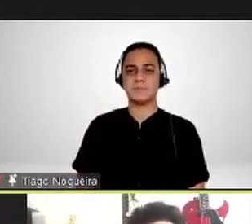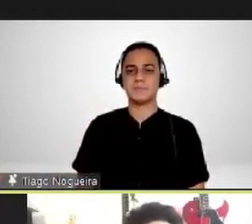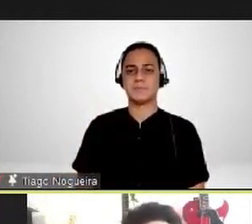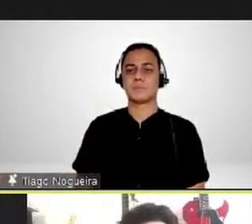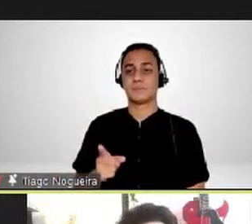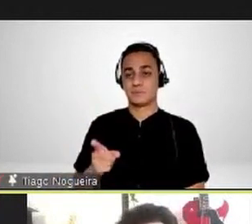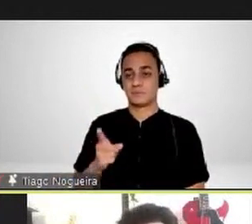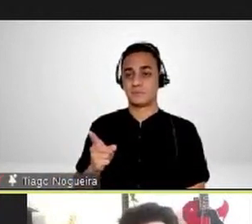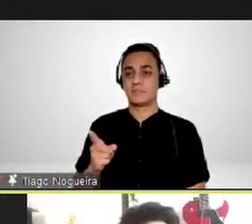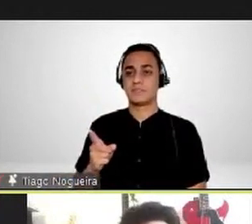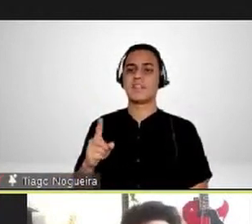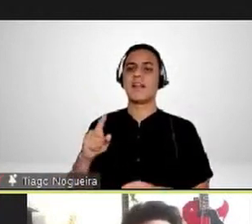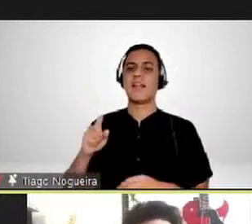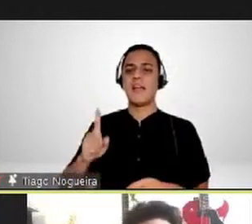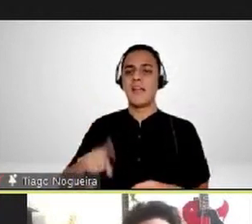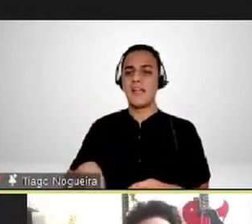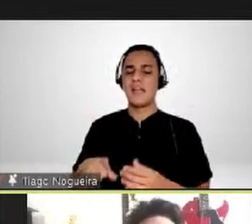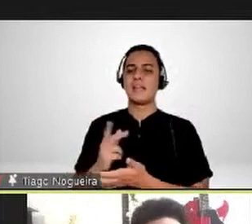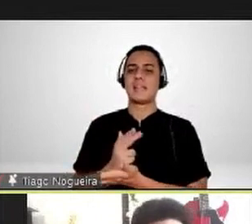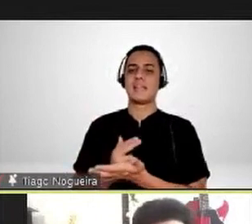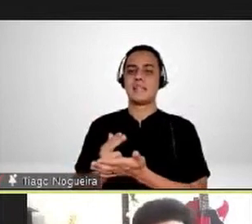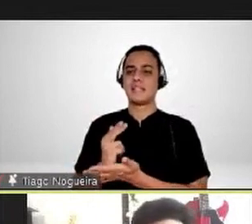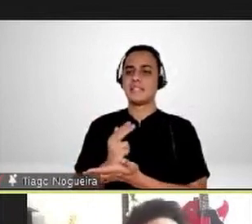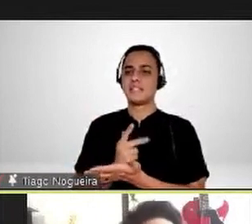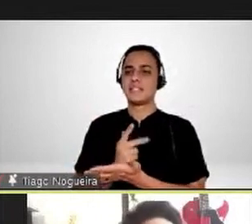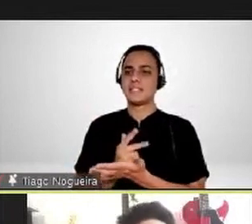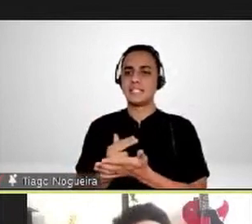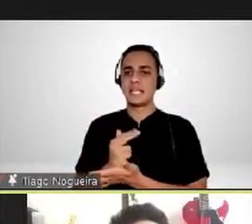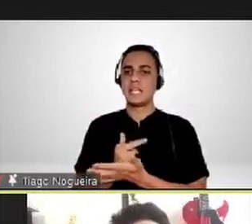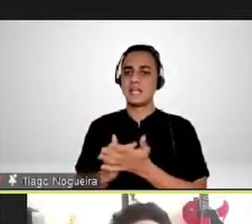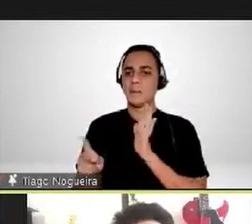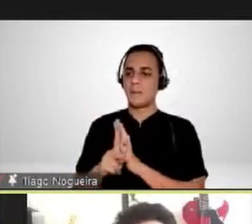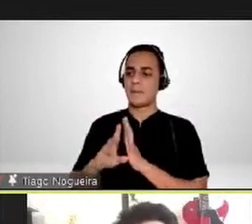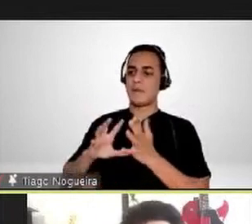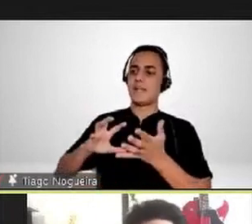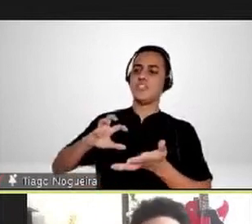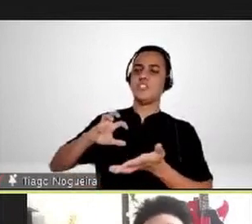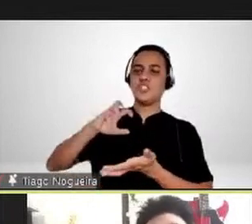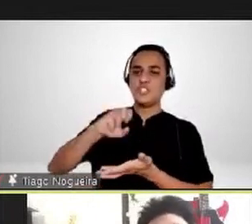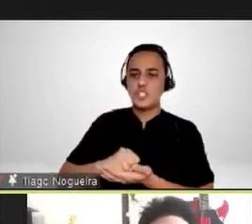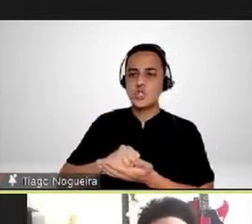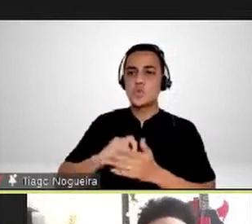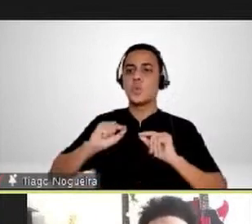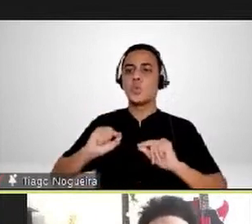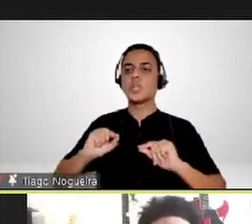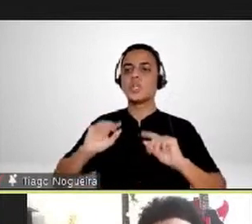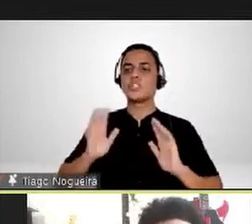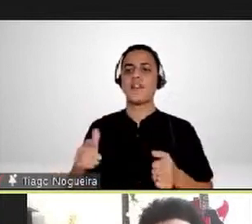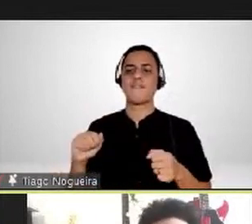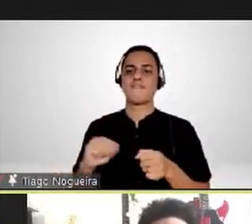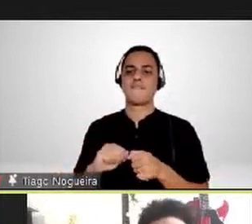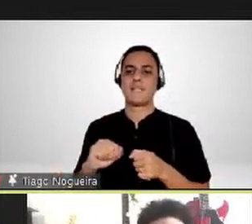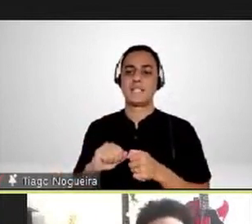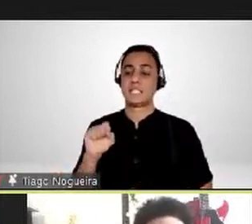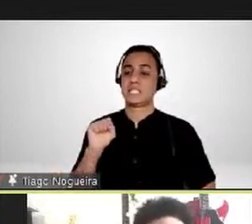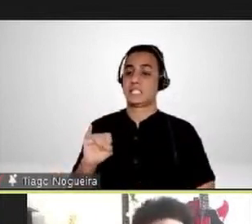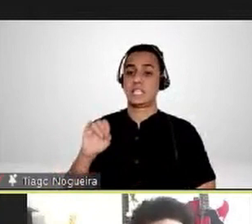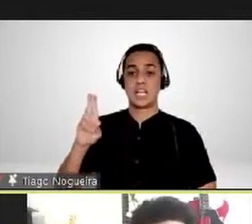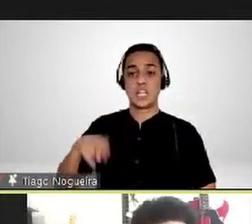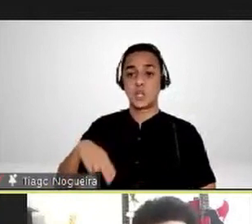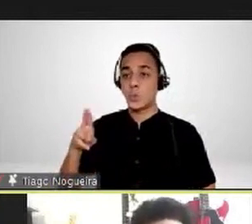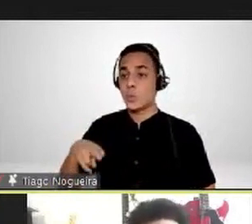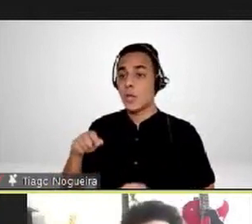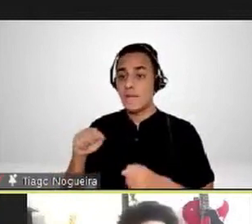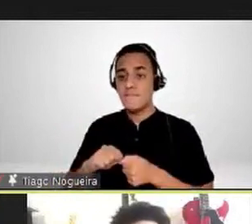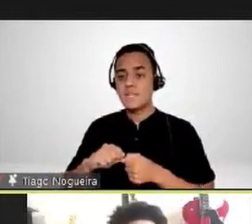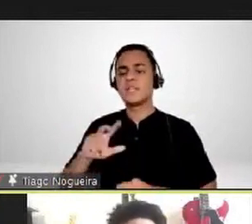é um desenho do registro dos desenhos que você já fez. Se você nunca fez, você vai ter dificuldade. Claro que ele